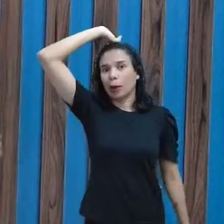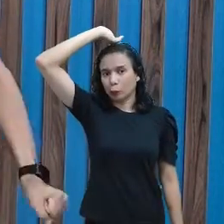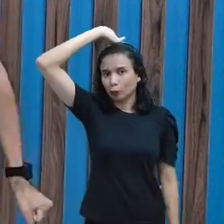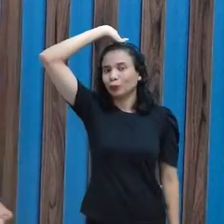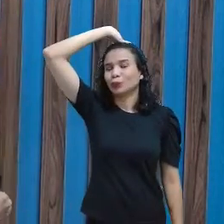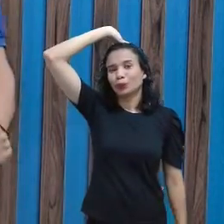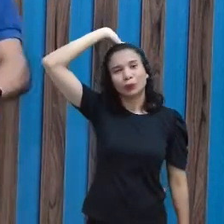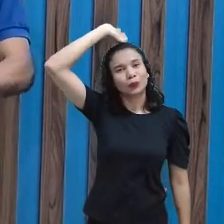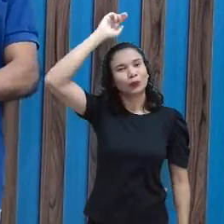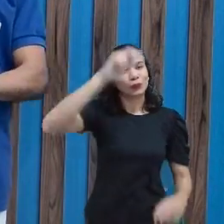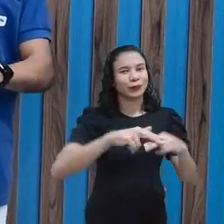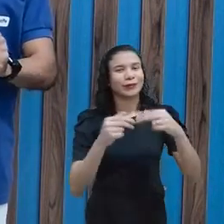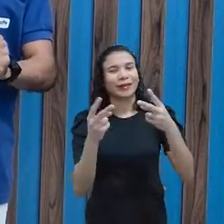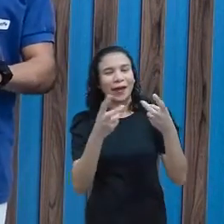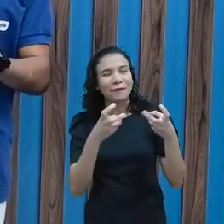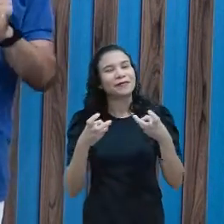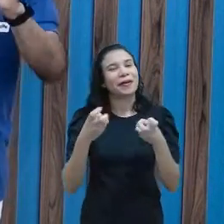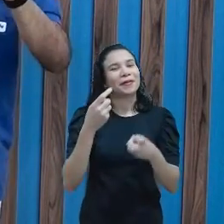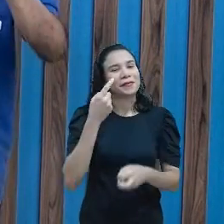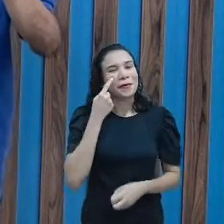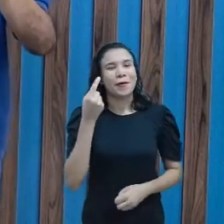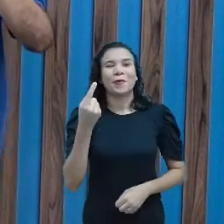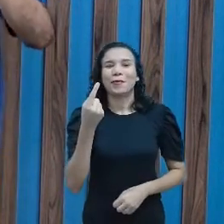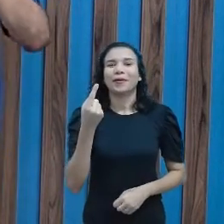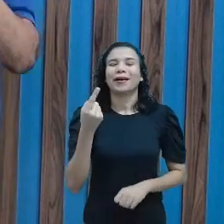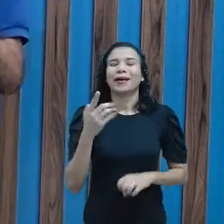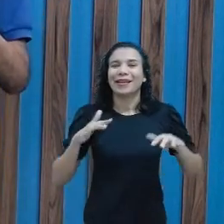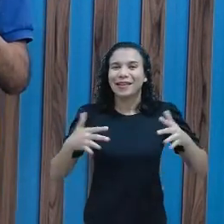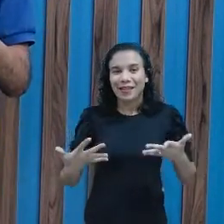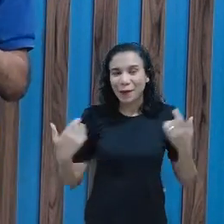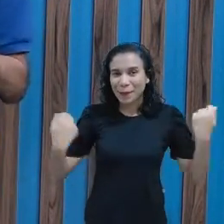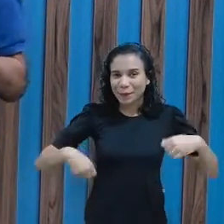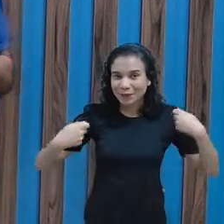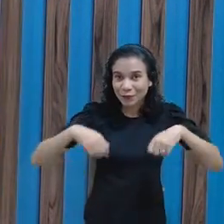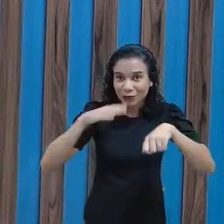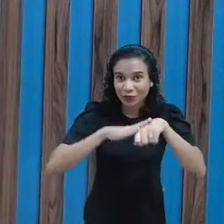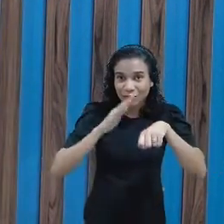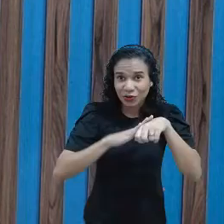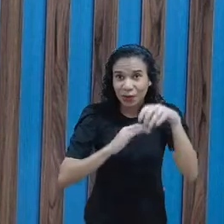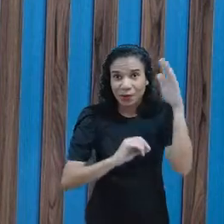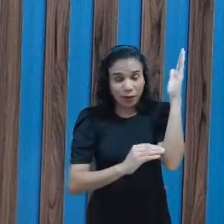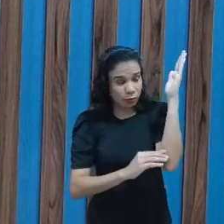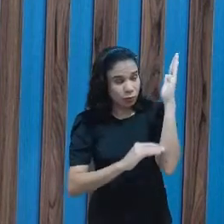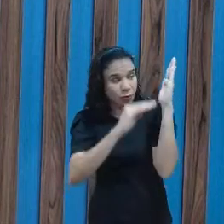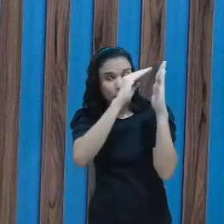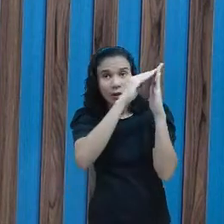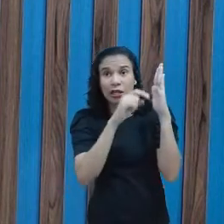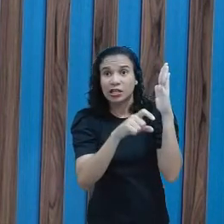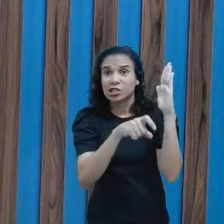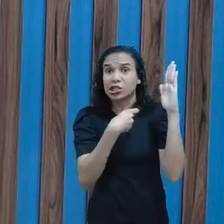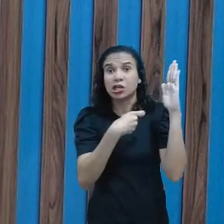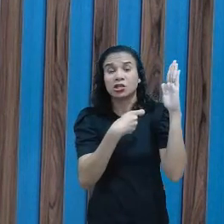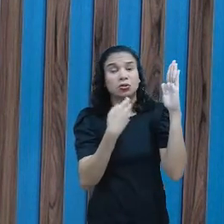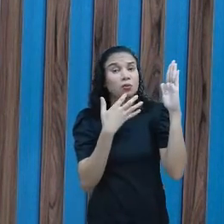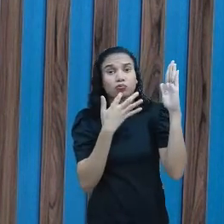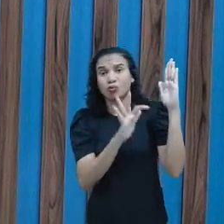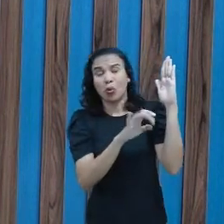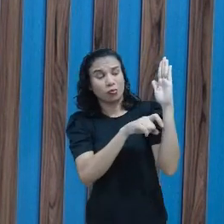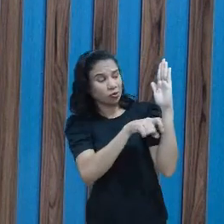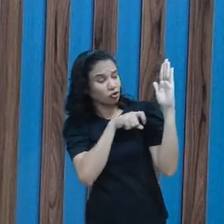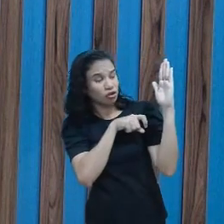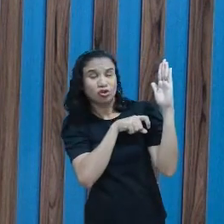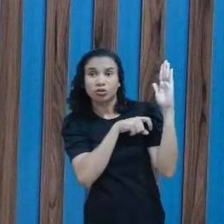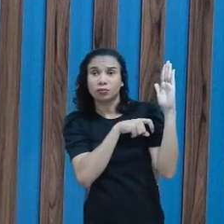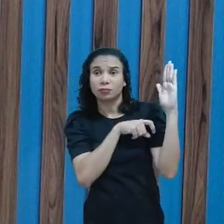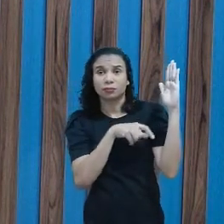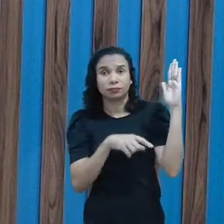Eita! A gente está vendo isso aí, né? Vamos pensar aí. Então, eu tenho que chamar essa altura aqui que eu quero descobrir de x, que eu não sei a medida. E vou botar